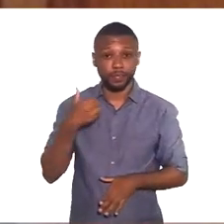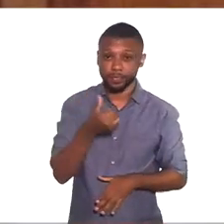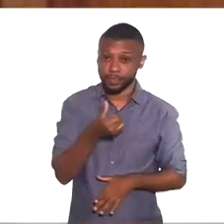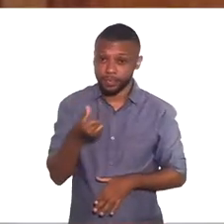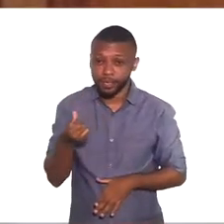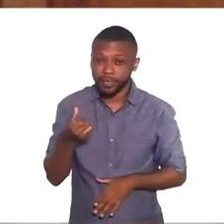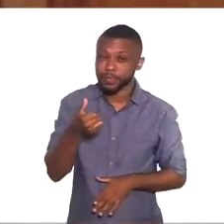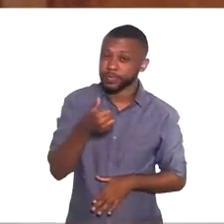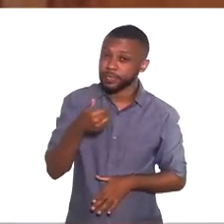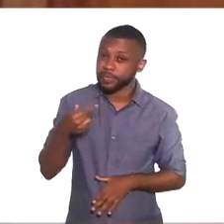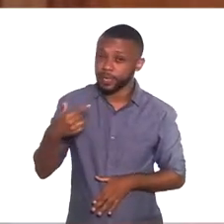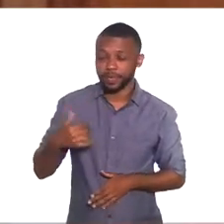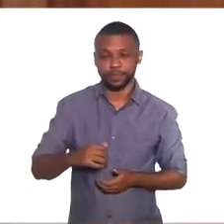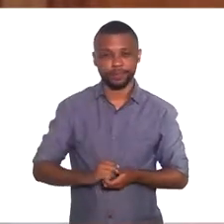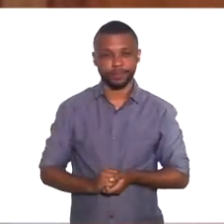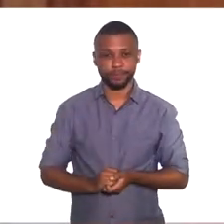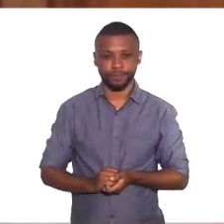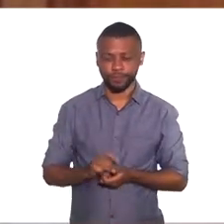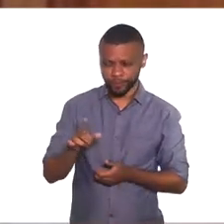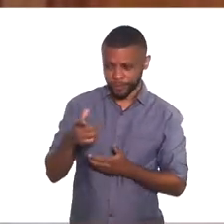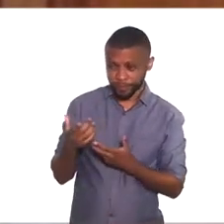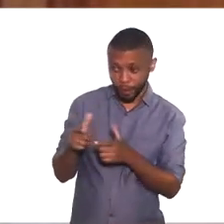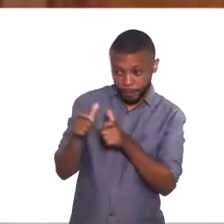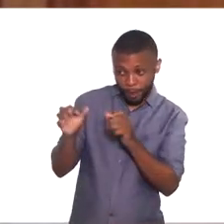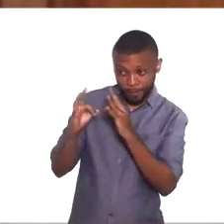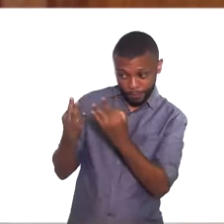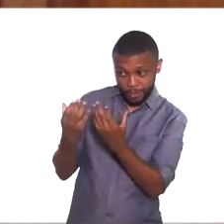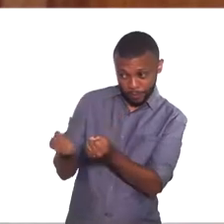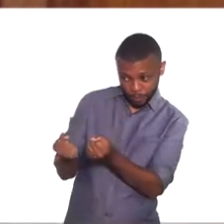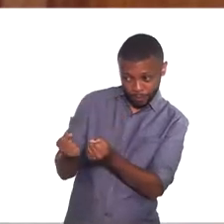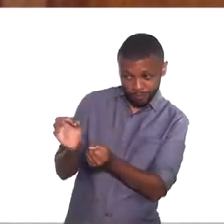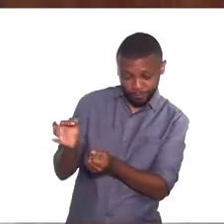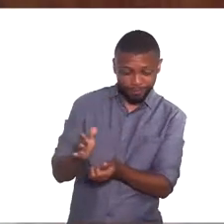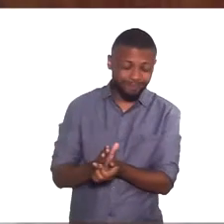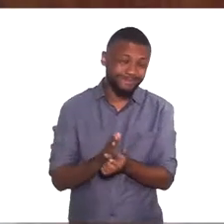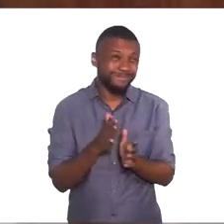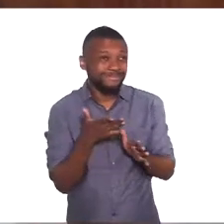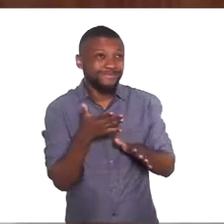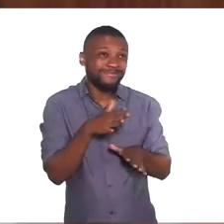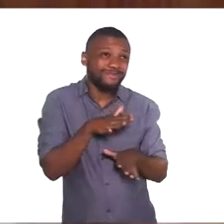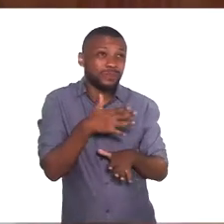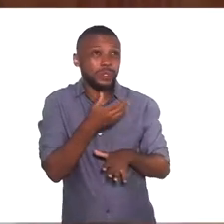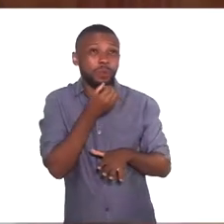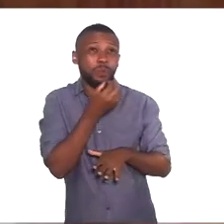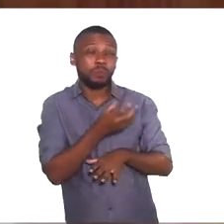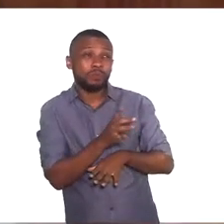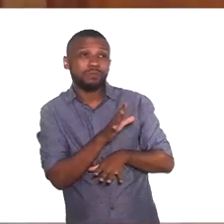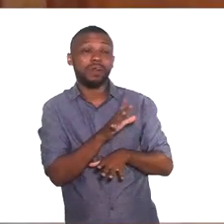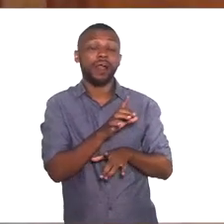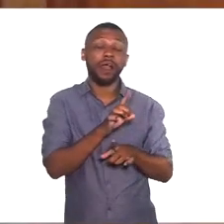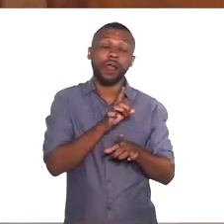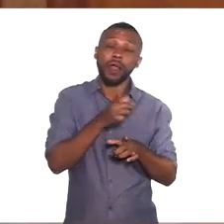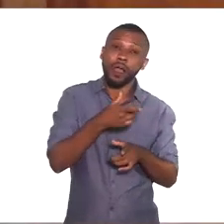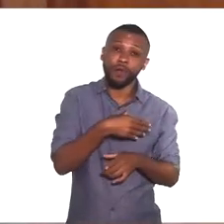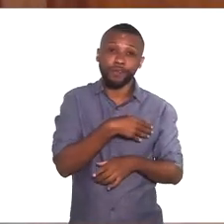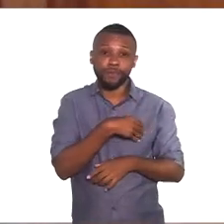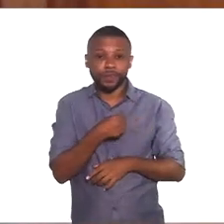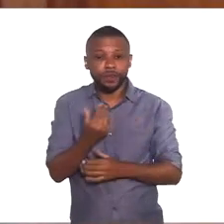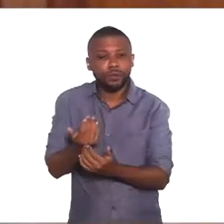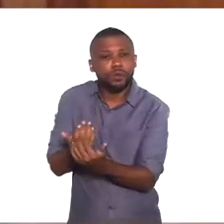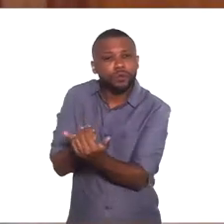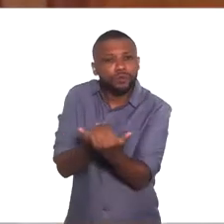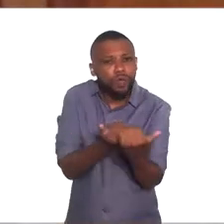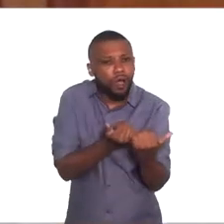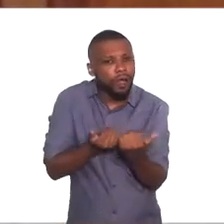dos 16 anos aproximadamente 17 anos foi bem aceito pela família não muito